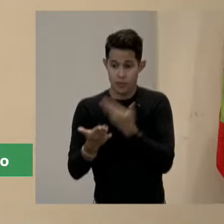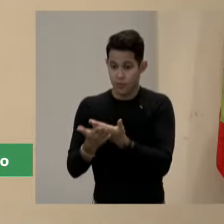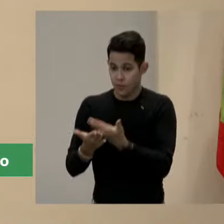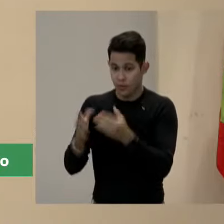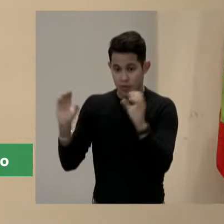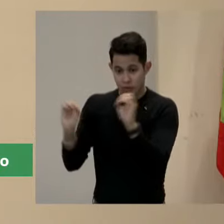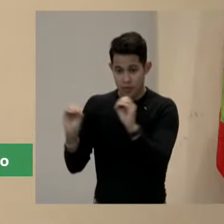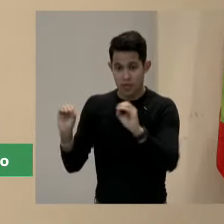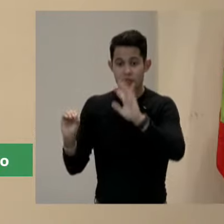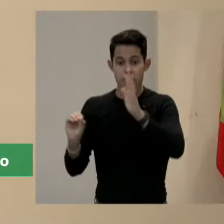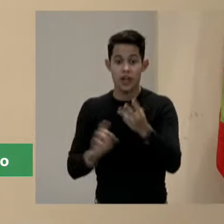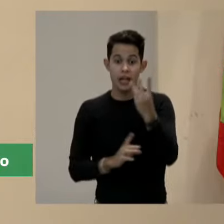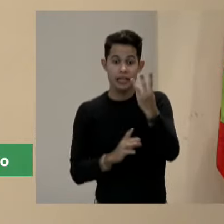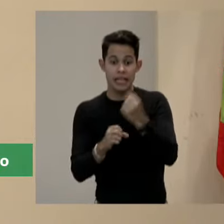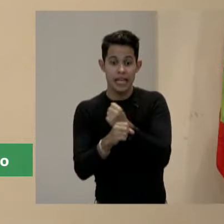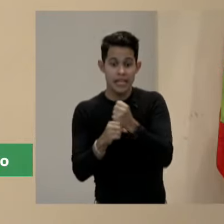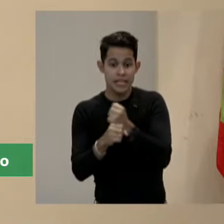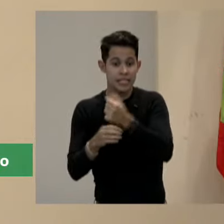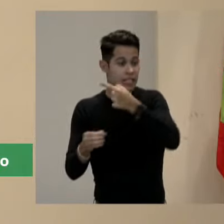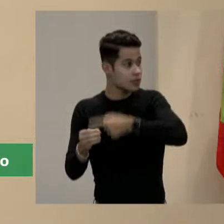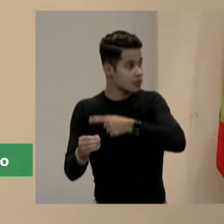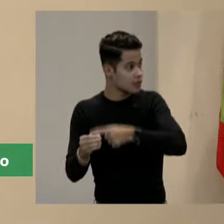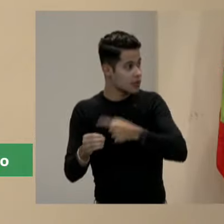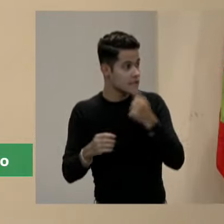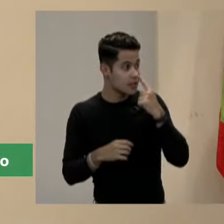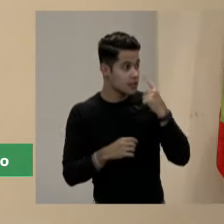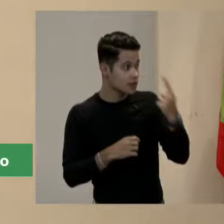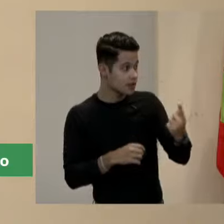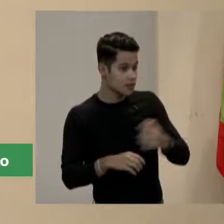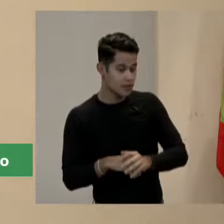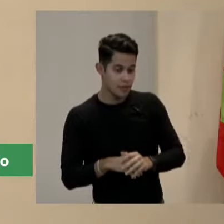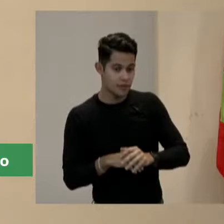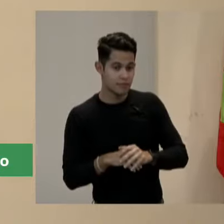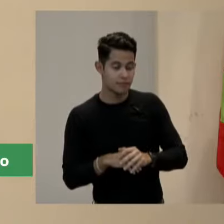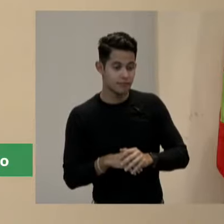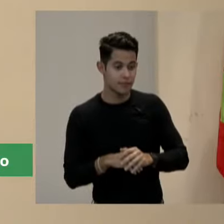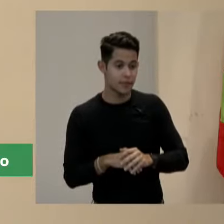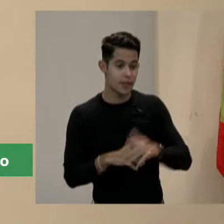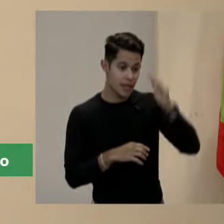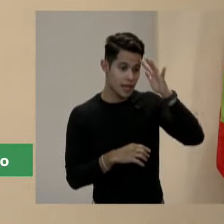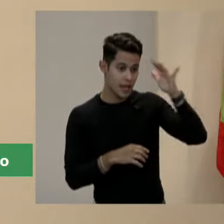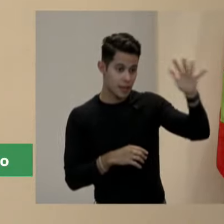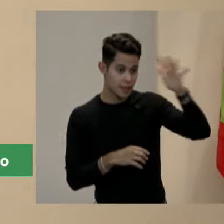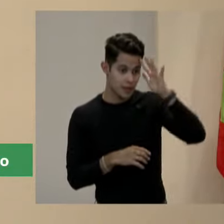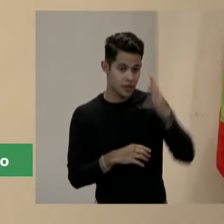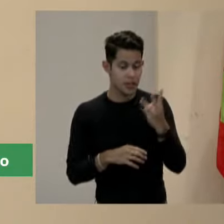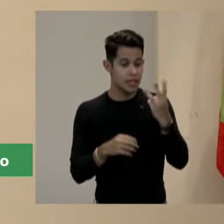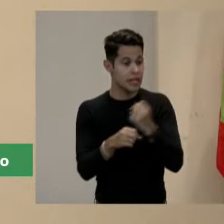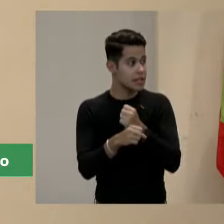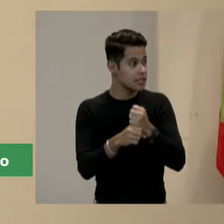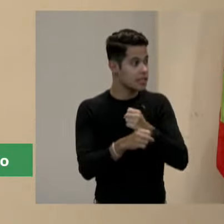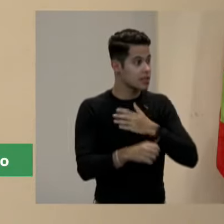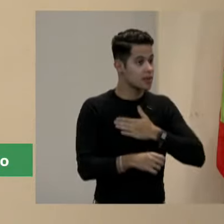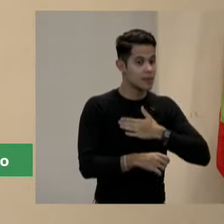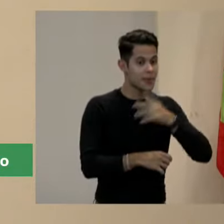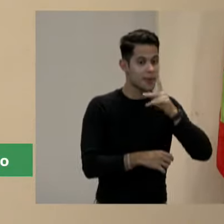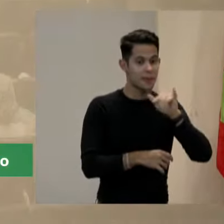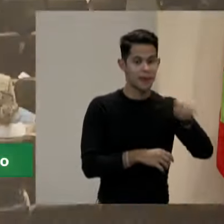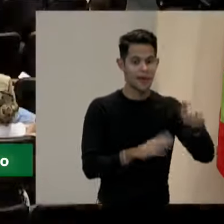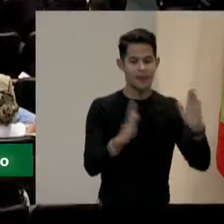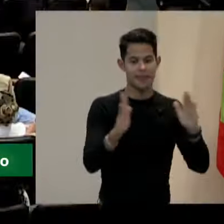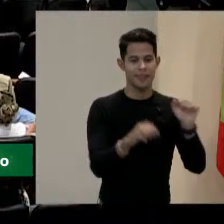na cidade, e eu fico pensando, se minha mãe sofreu aquele dia para meu pai poder ir, imagina durante 3 anos para meu pai ficar.